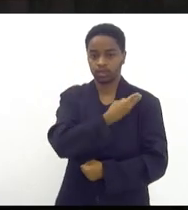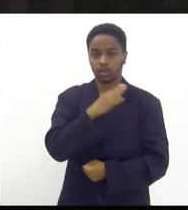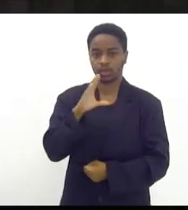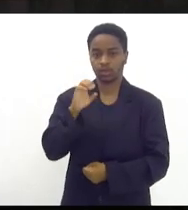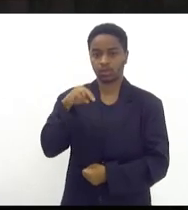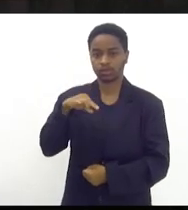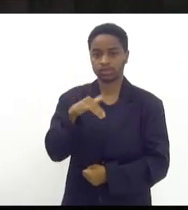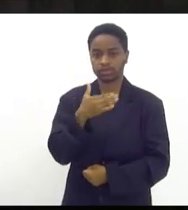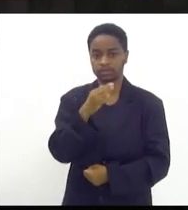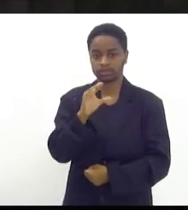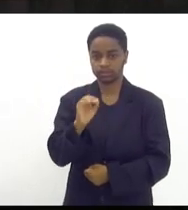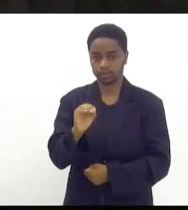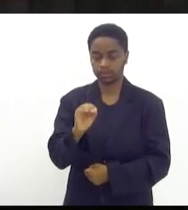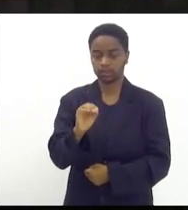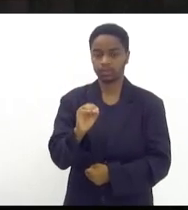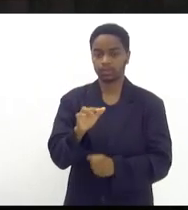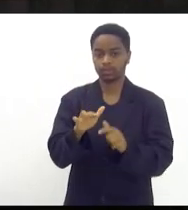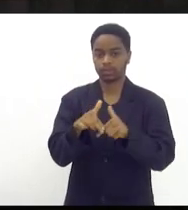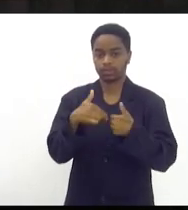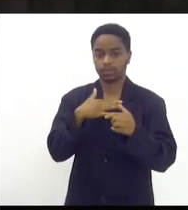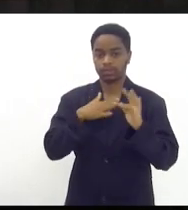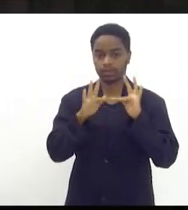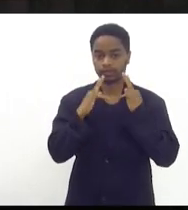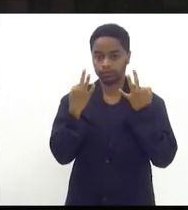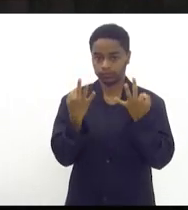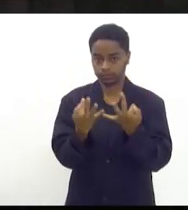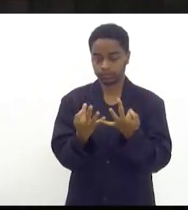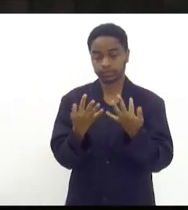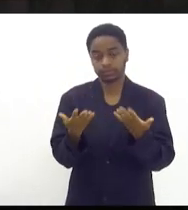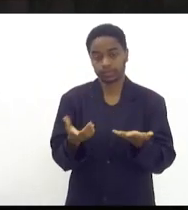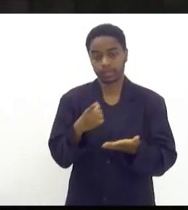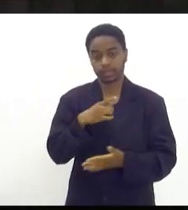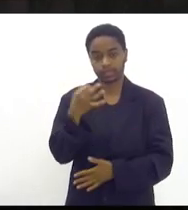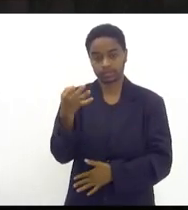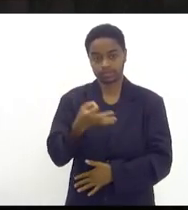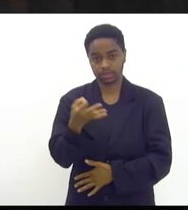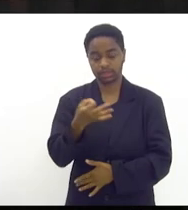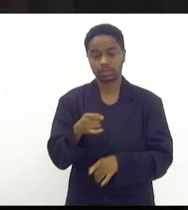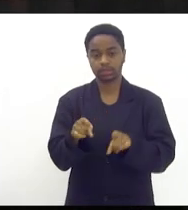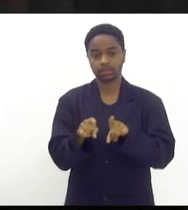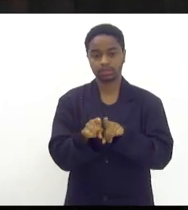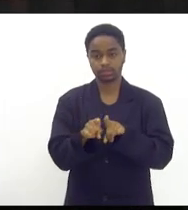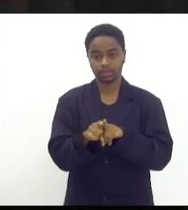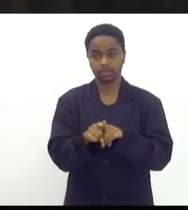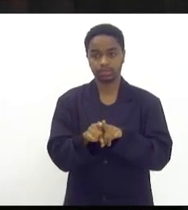Conceição por parte da minha família. E eu tenho certeza que pela